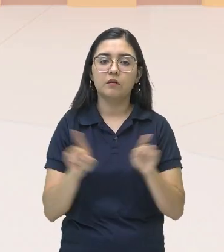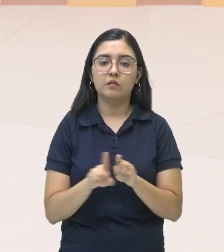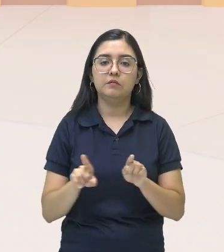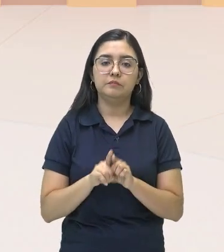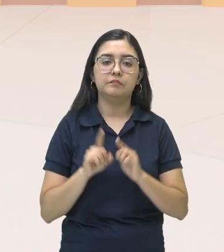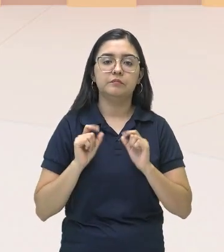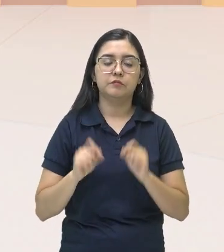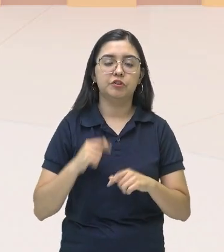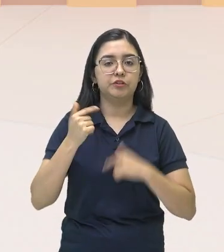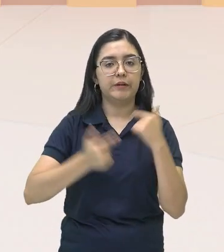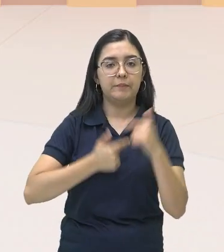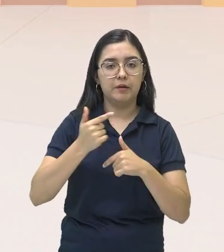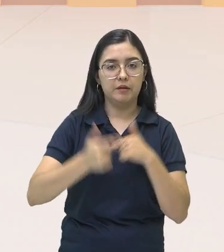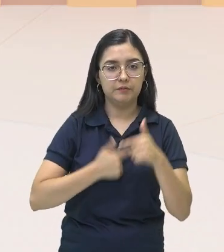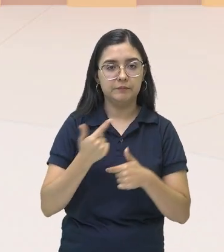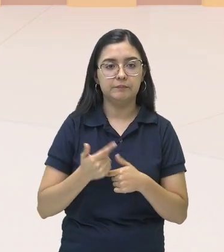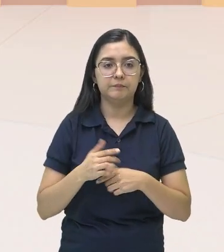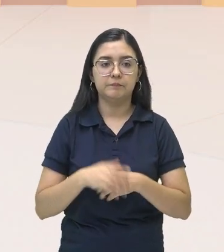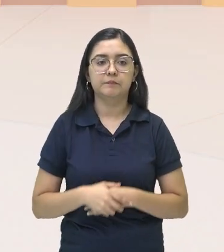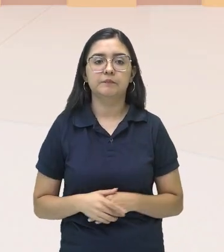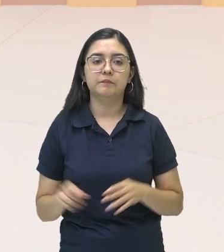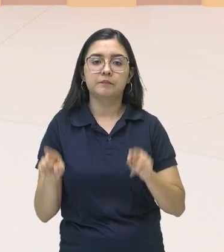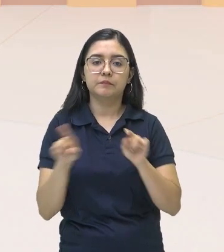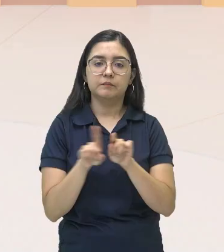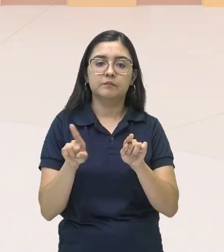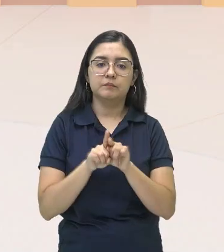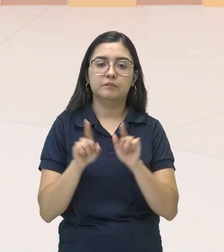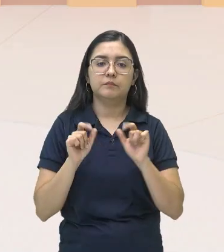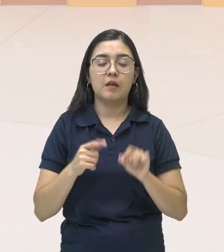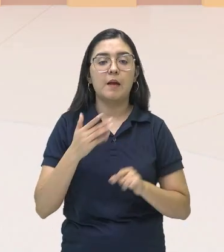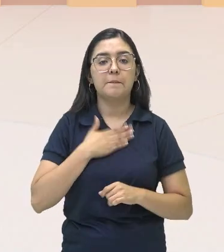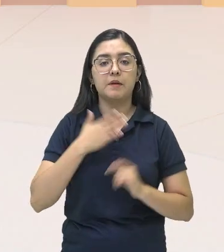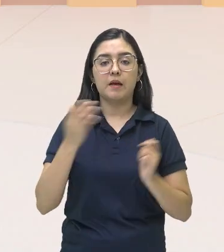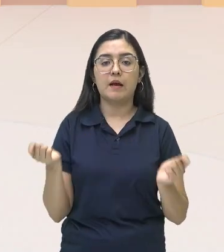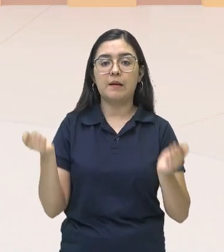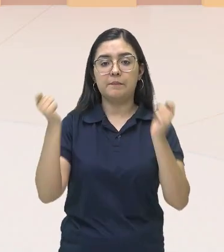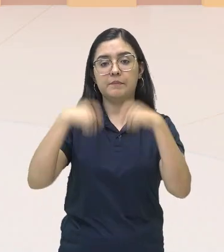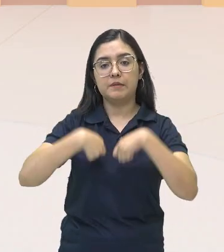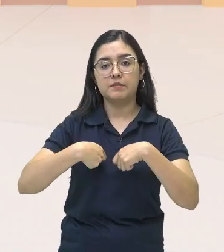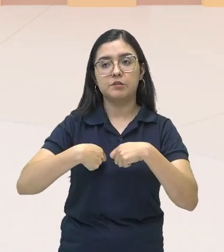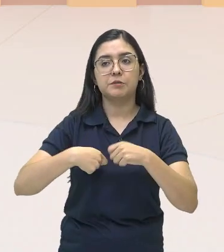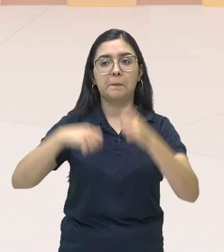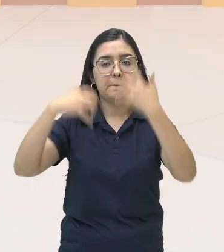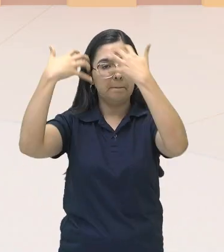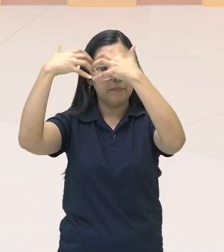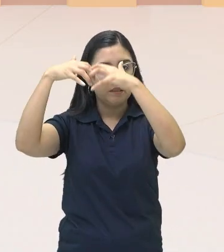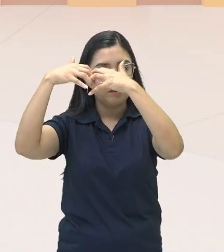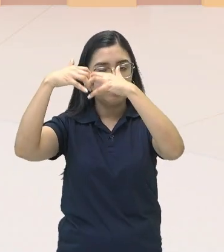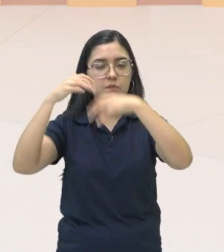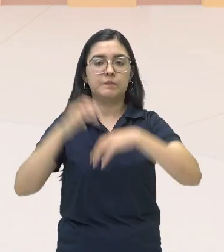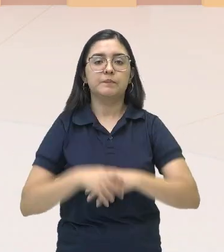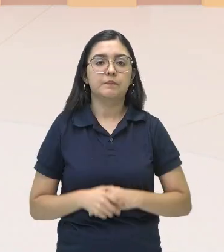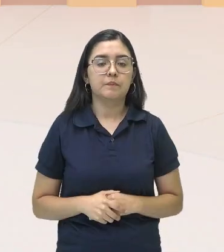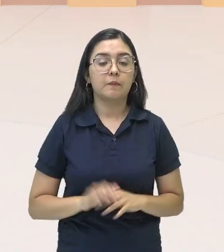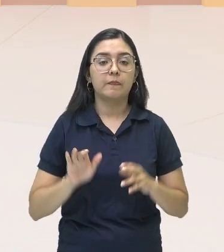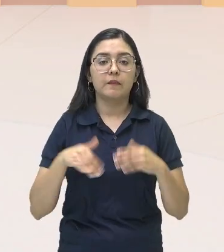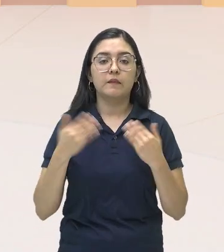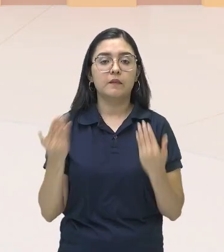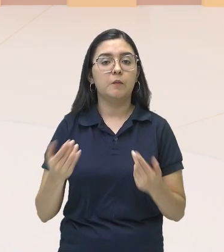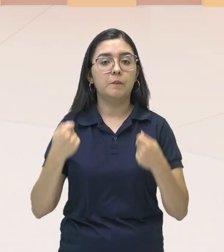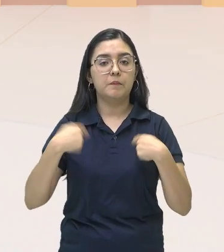minha força de trabalho, né? Eu estou vendendo a minha capacidade pensante. Então,